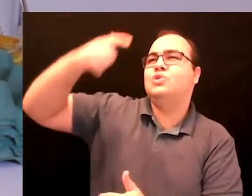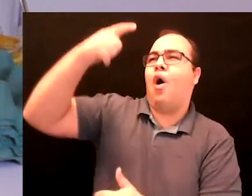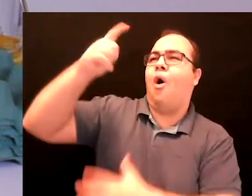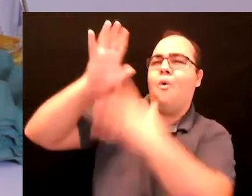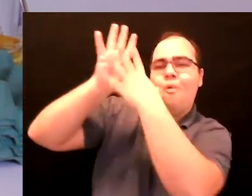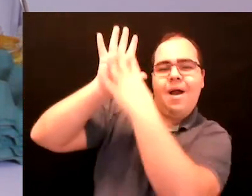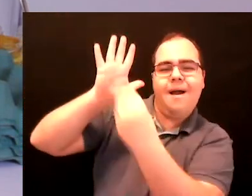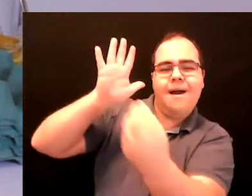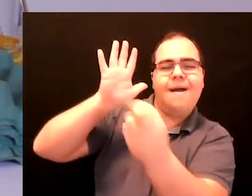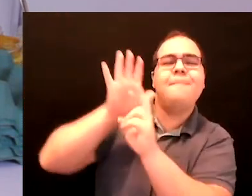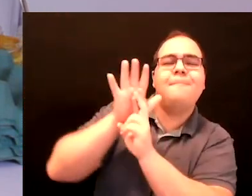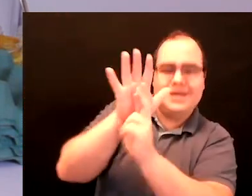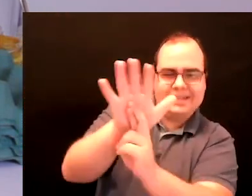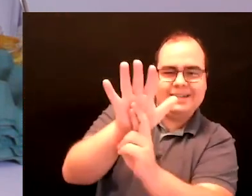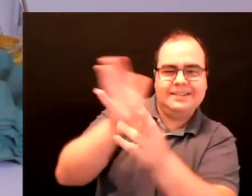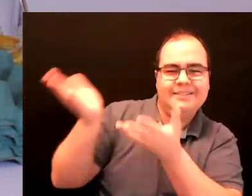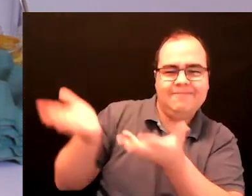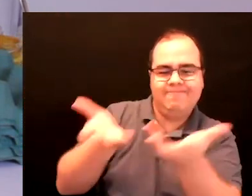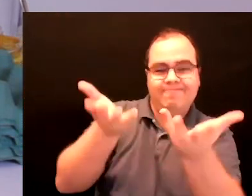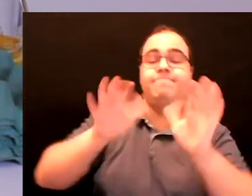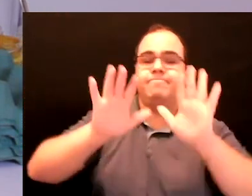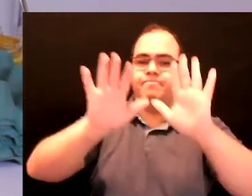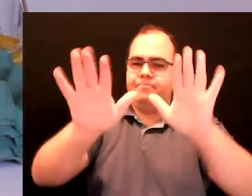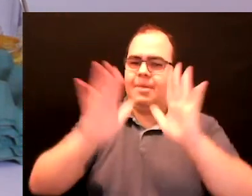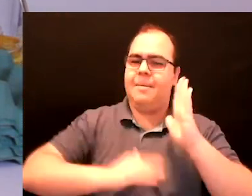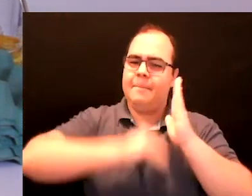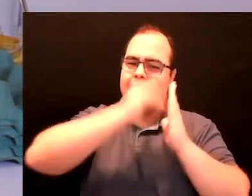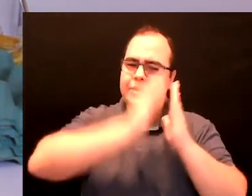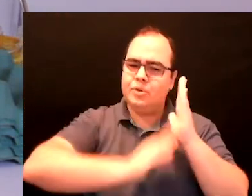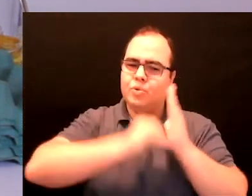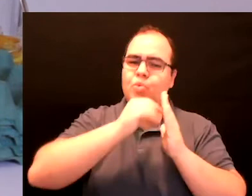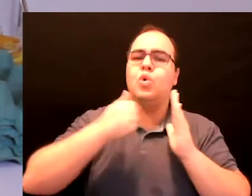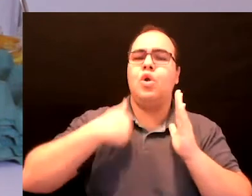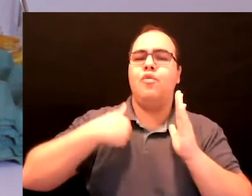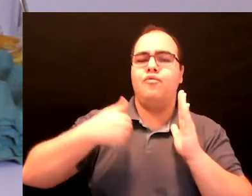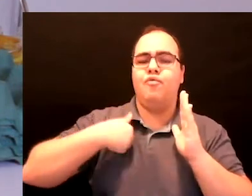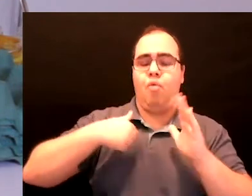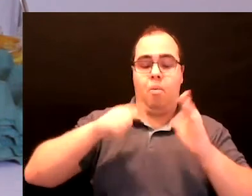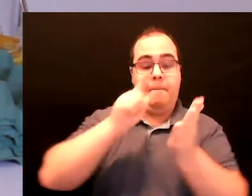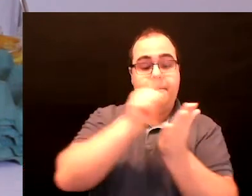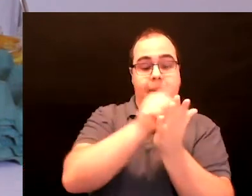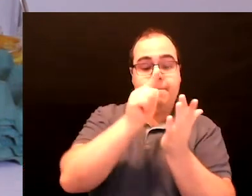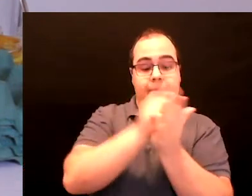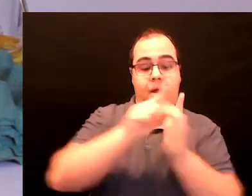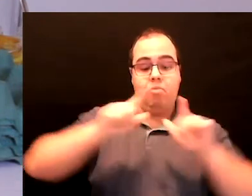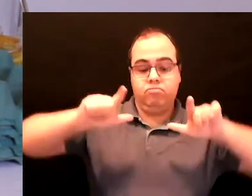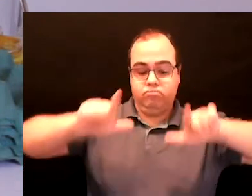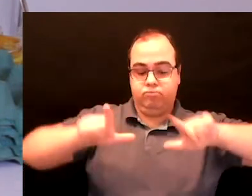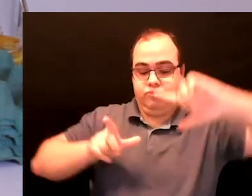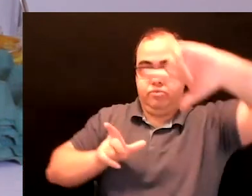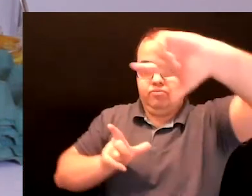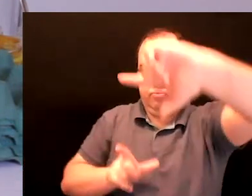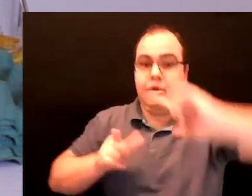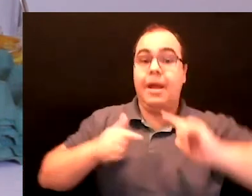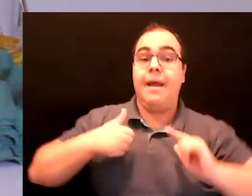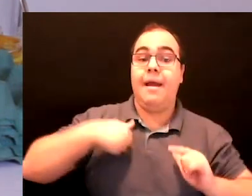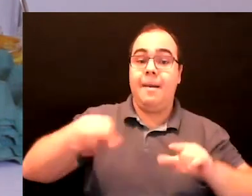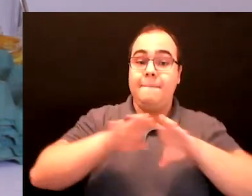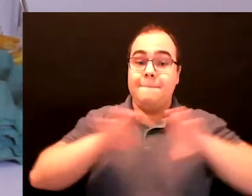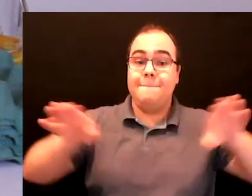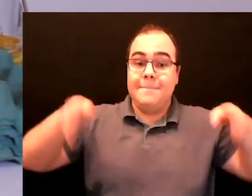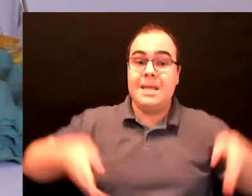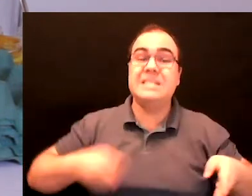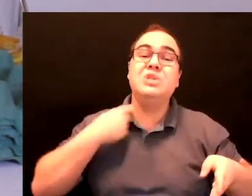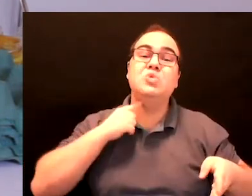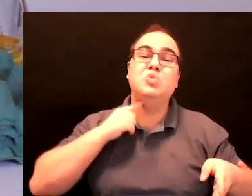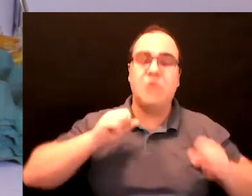ser solar, né? Então, para fazer a pintura, eu vou colocar uma folha sulfite aqui também, para não